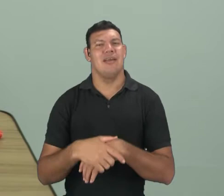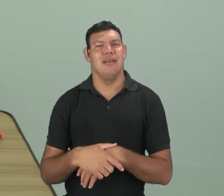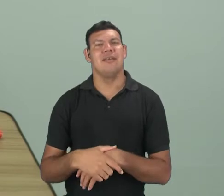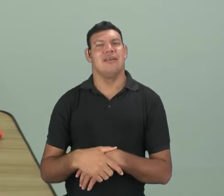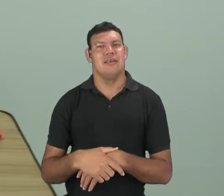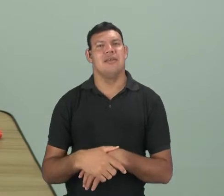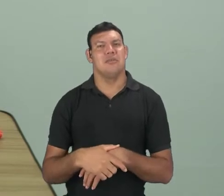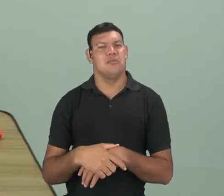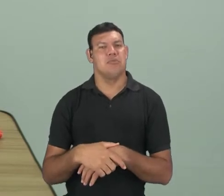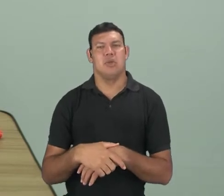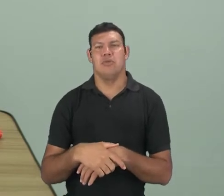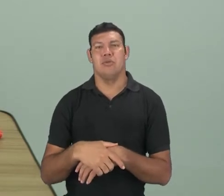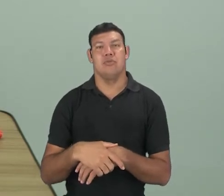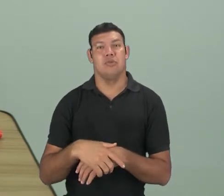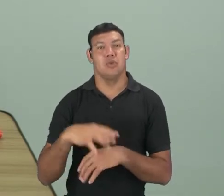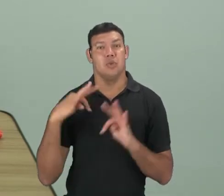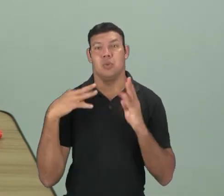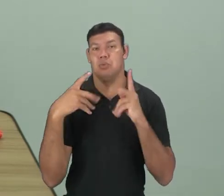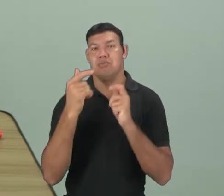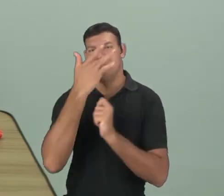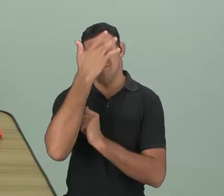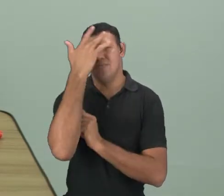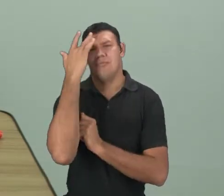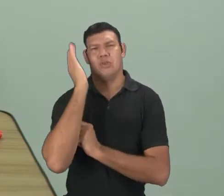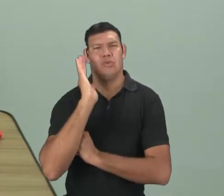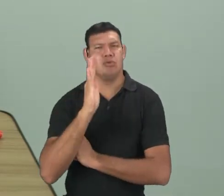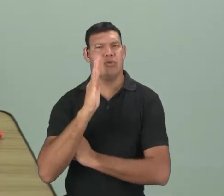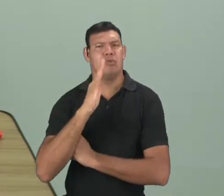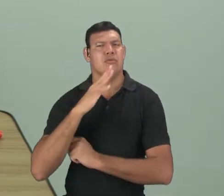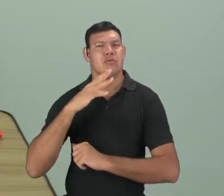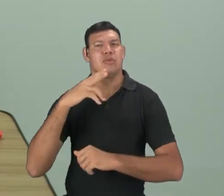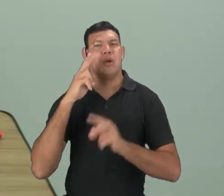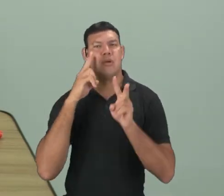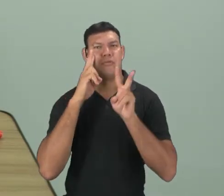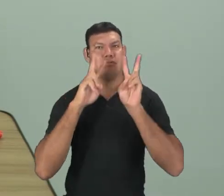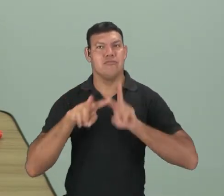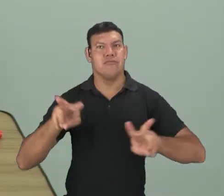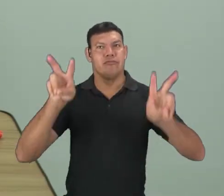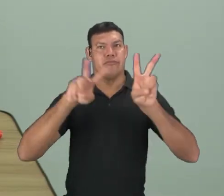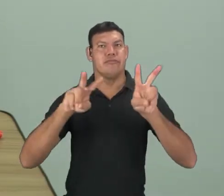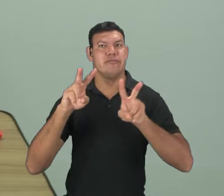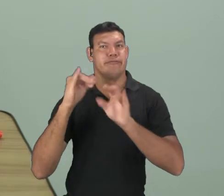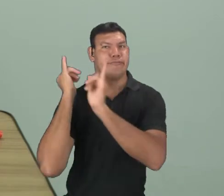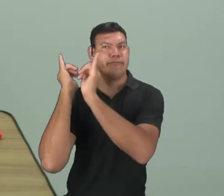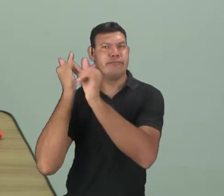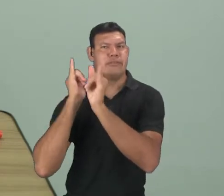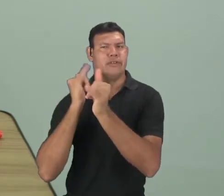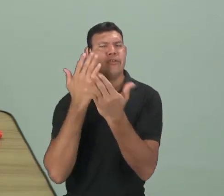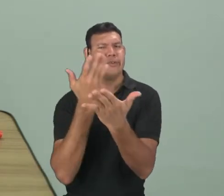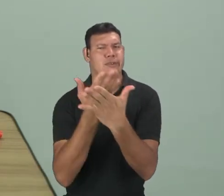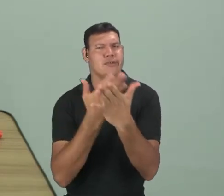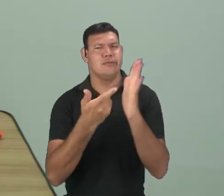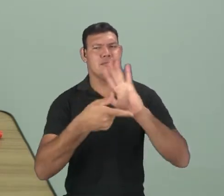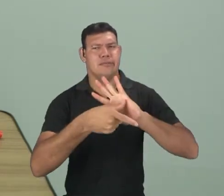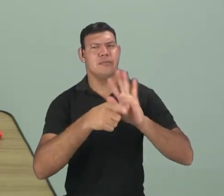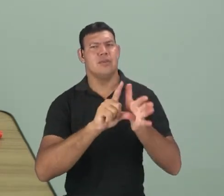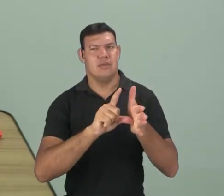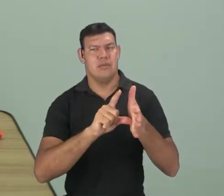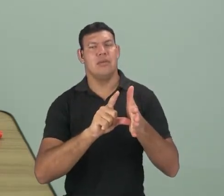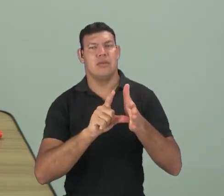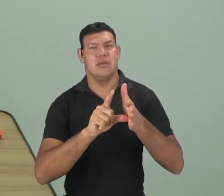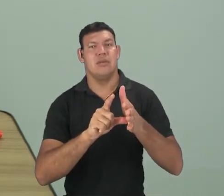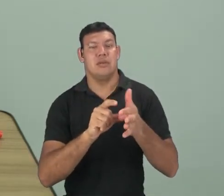eu acho que já ouviu essa história. E quando a gente estuda nos anos anteriores, sempre a gente estuda um pouco